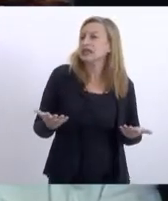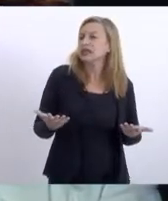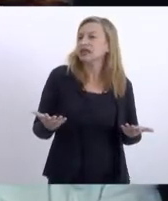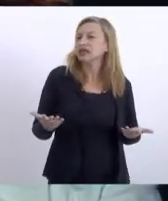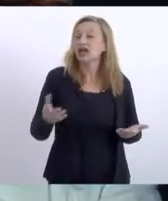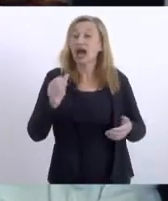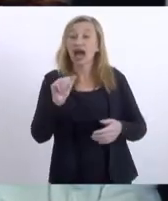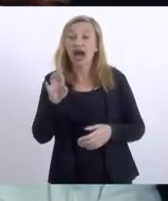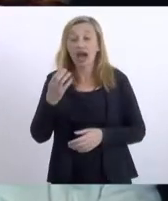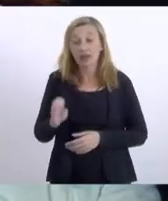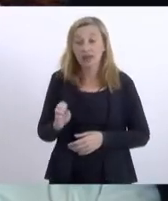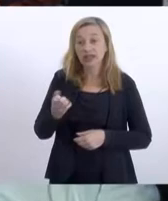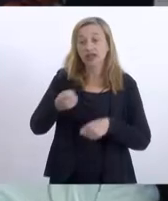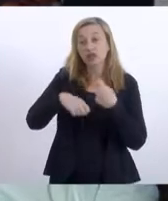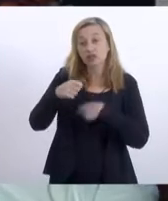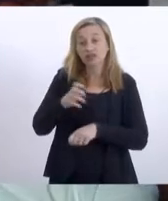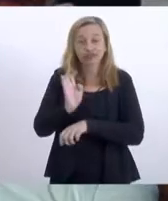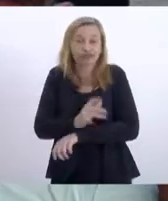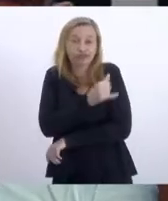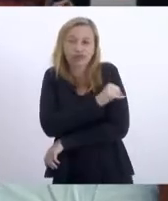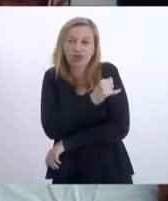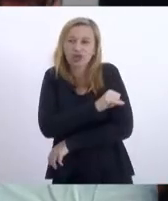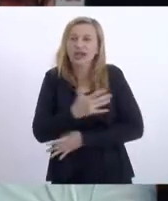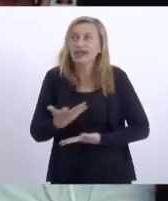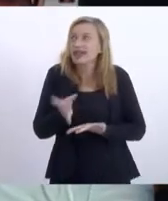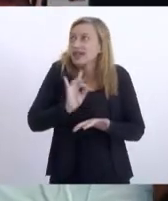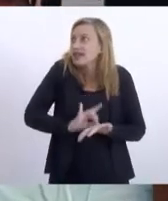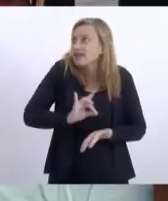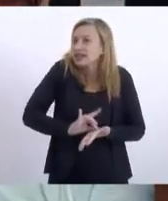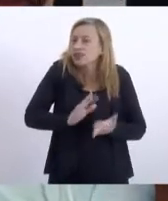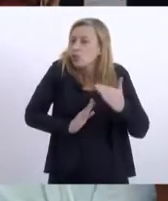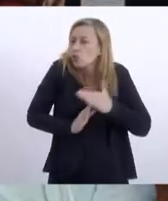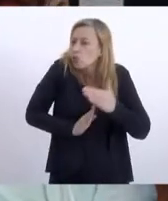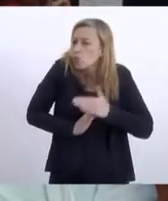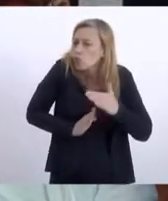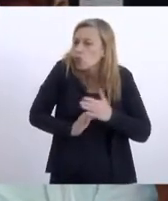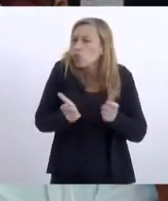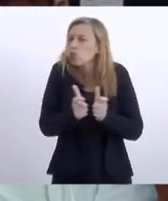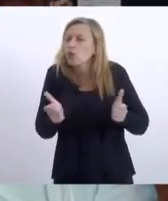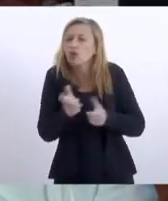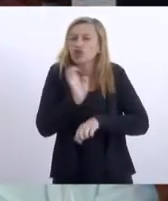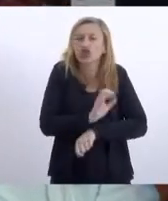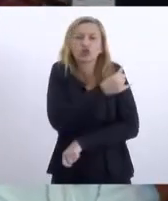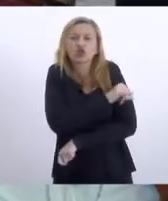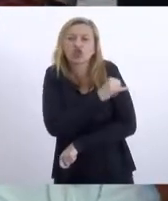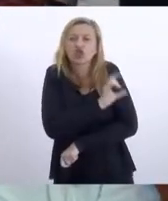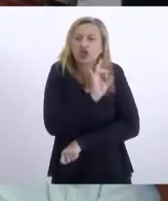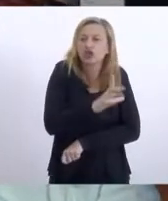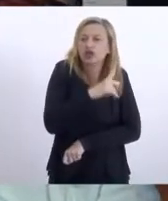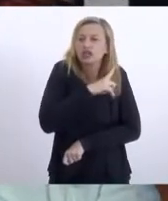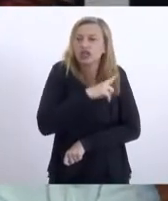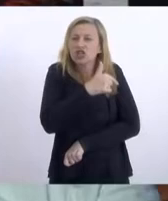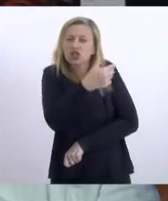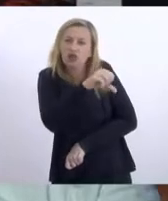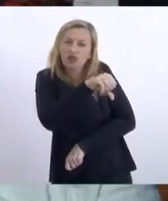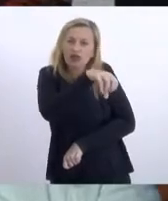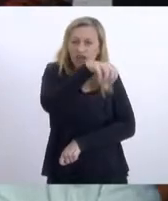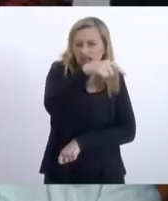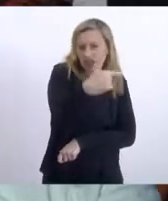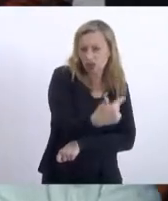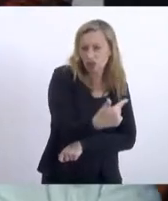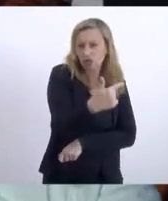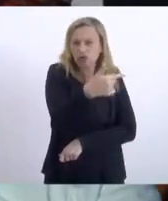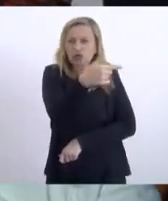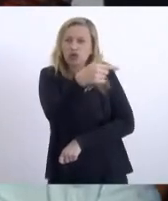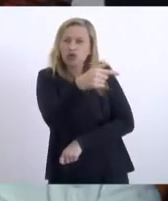e esse agronegócio do Estado do Rio de Janeiro, ele, na verdade, tem uma limitação muito grande, porque o Estado do Rio de Janeiro só tem 92 municípios, é